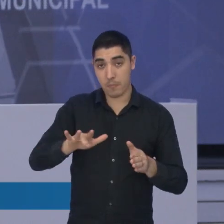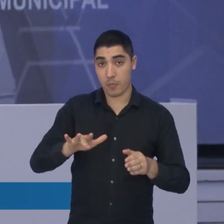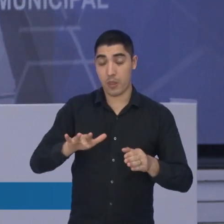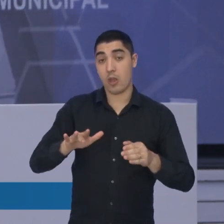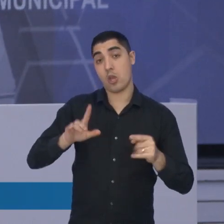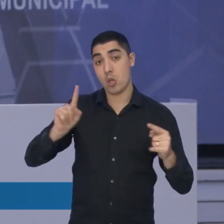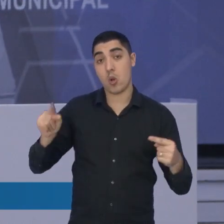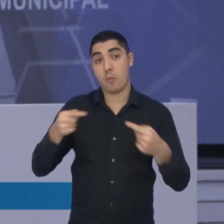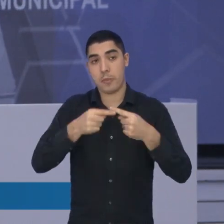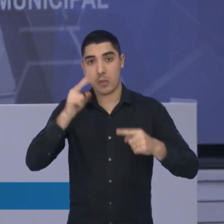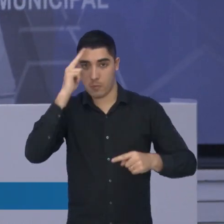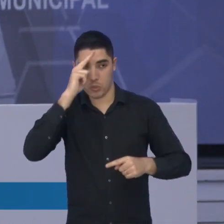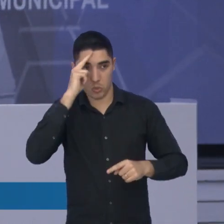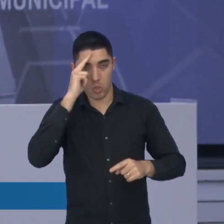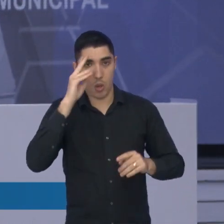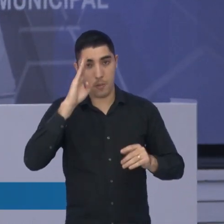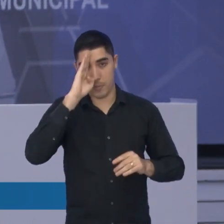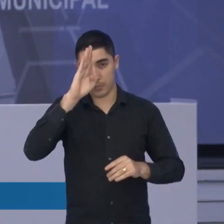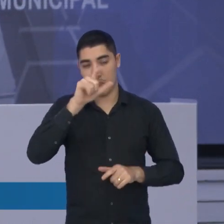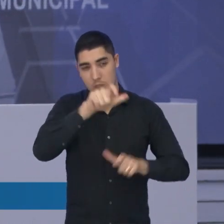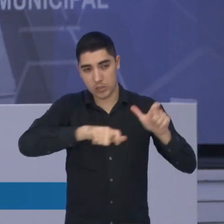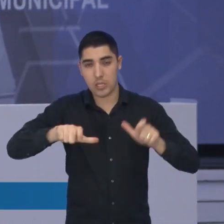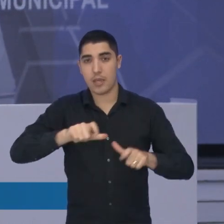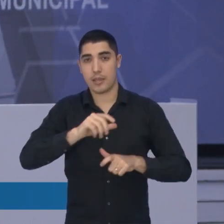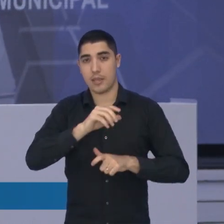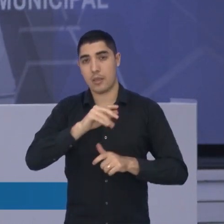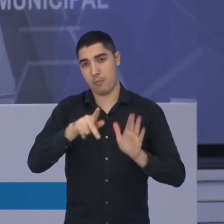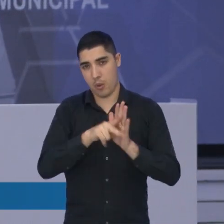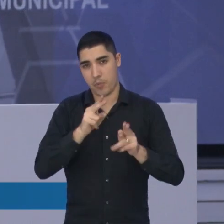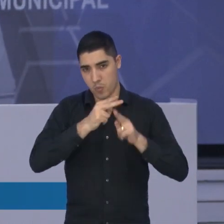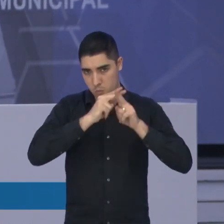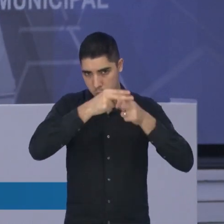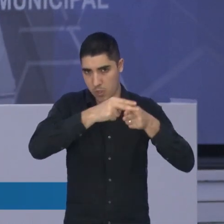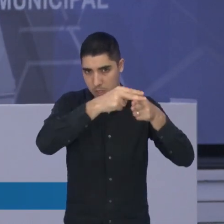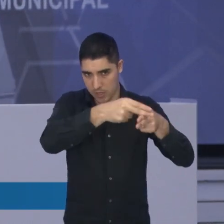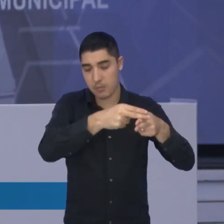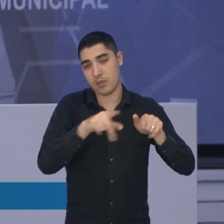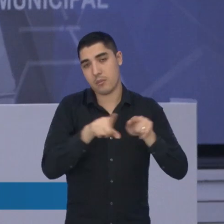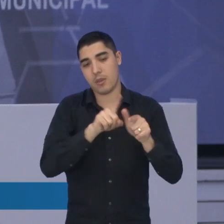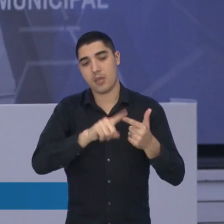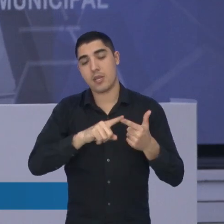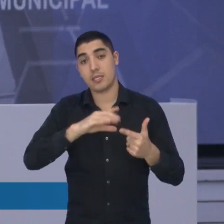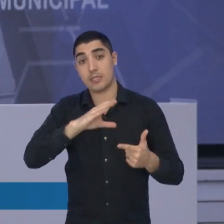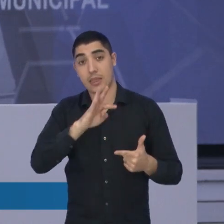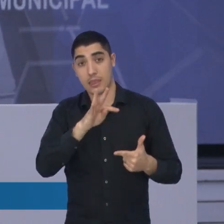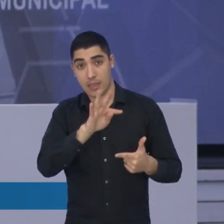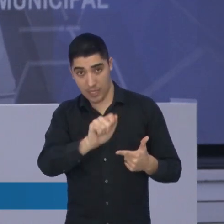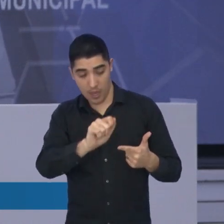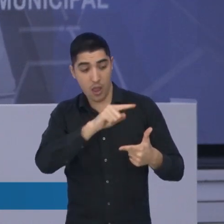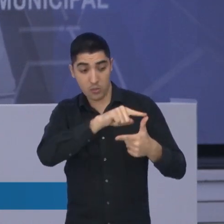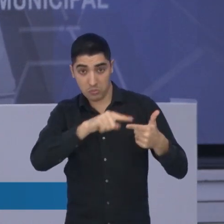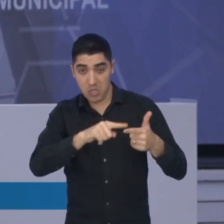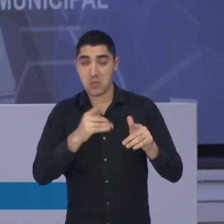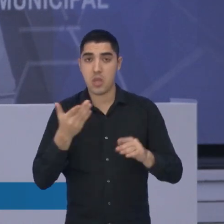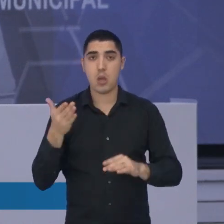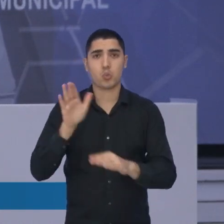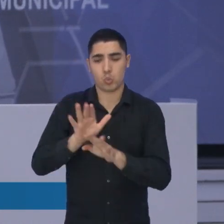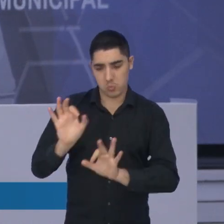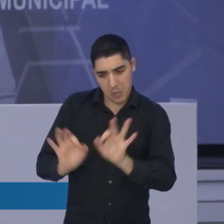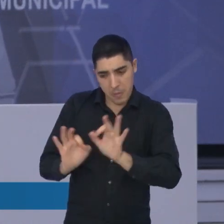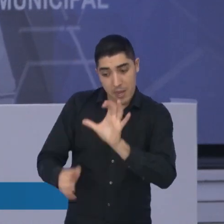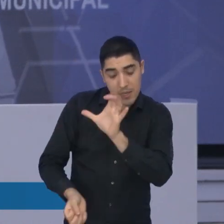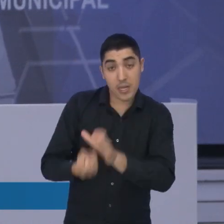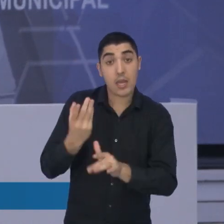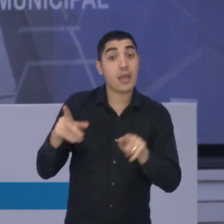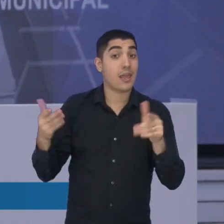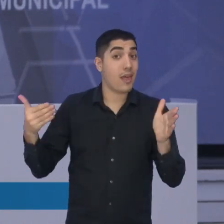servidores, principalmente do INPE e do CTA, que participaram de todo o processo de desenvolvimento da urna e até hoje contribuem com o TSE